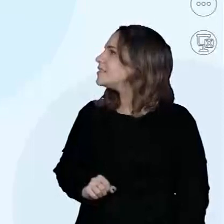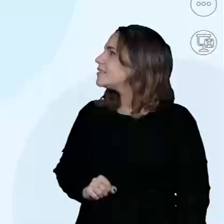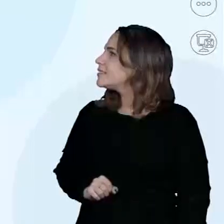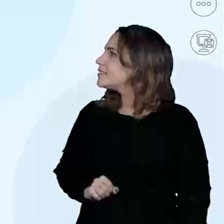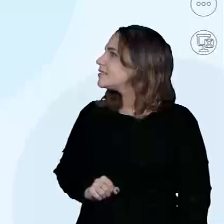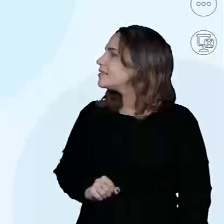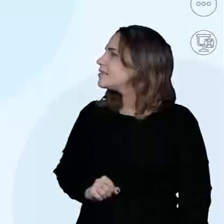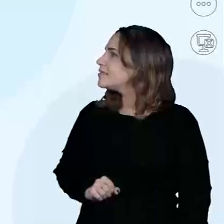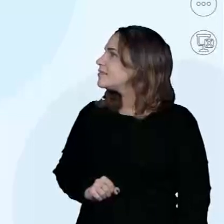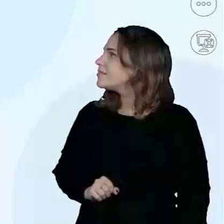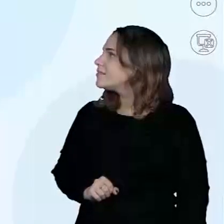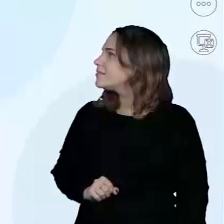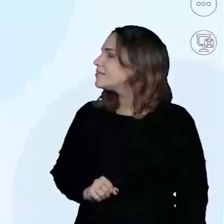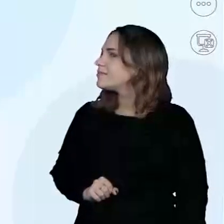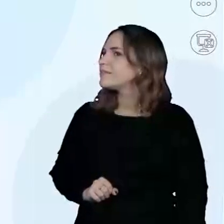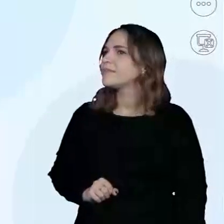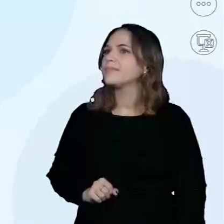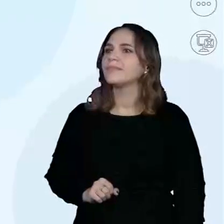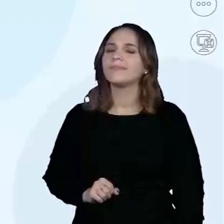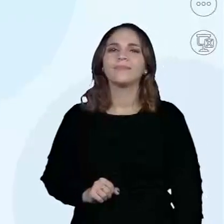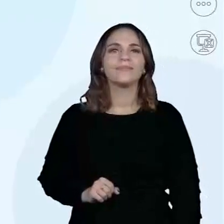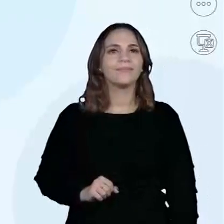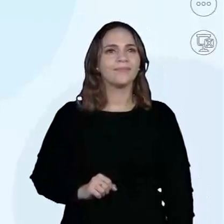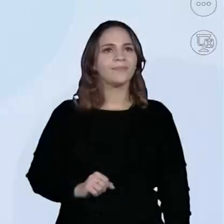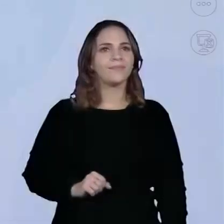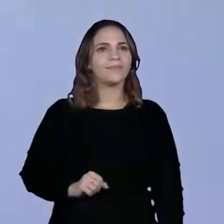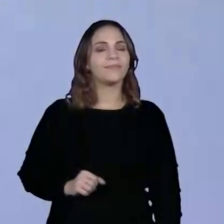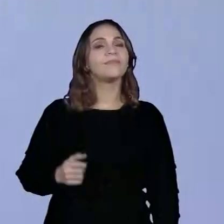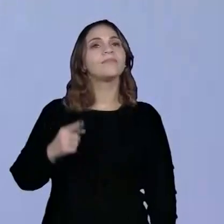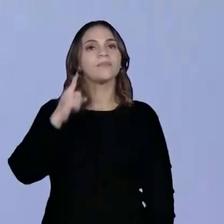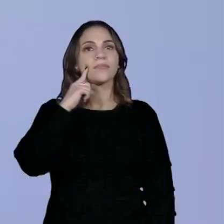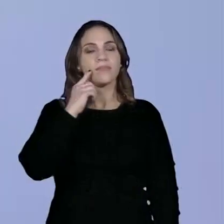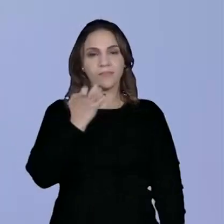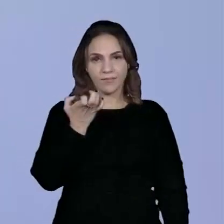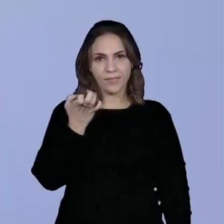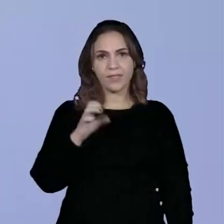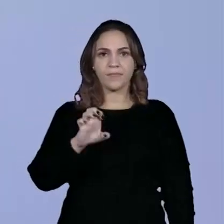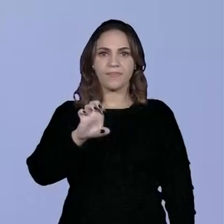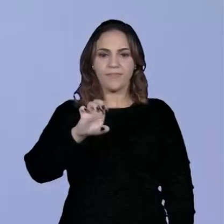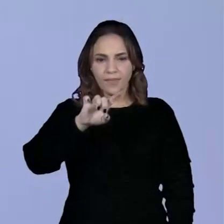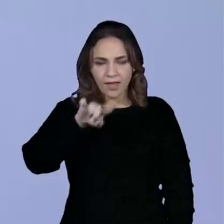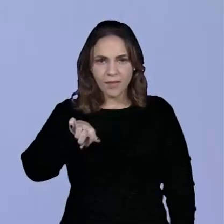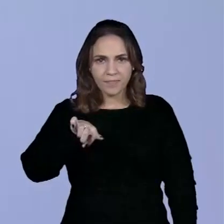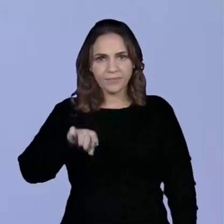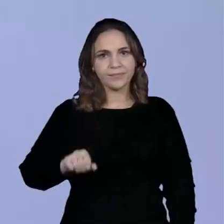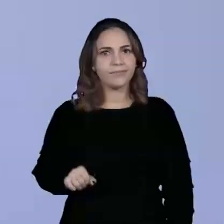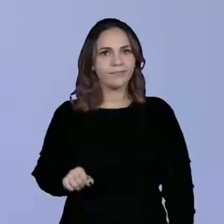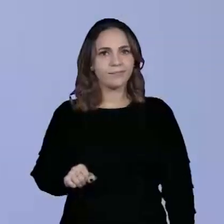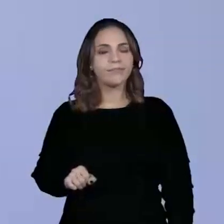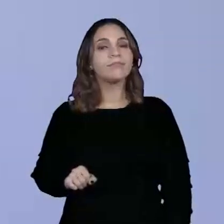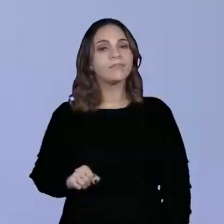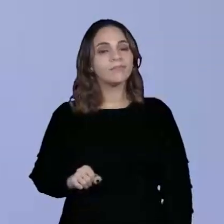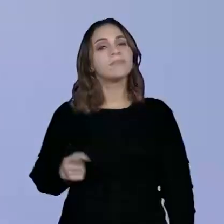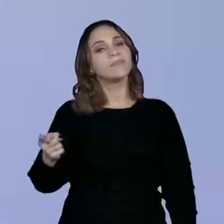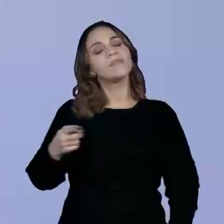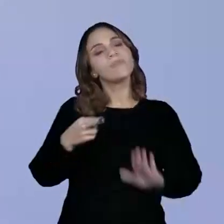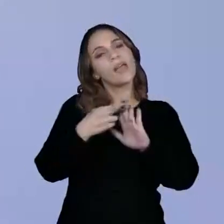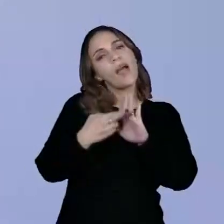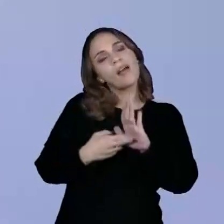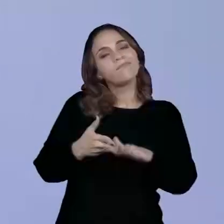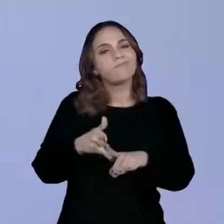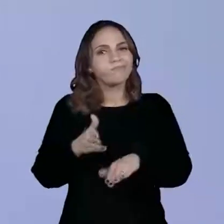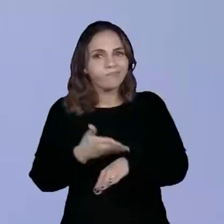Certo? Ou seja, acento no E. É assim que a gente pratica as regras.